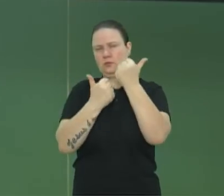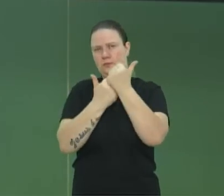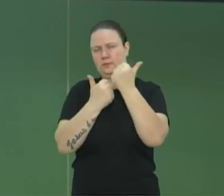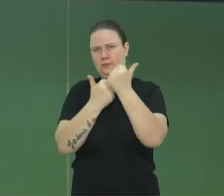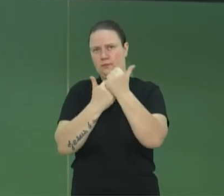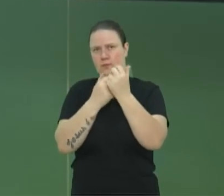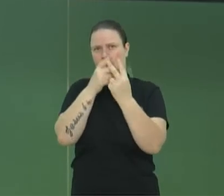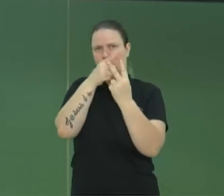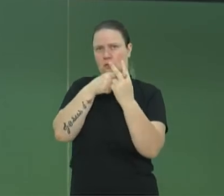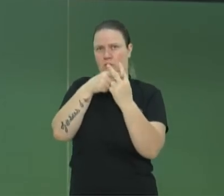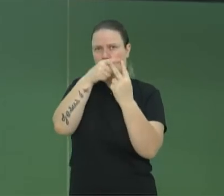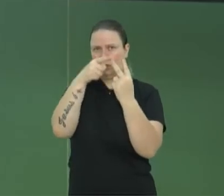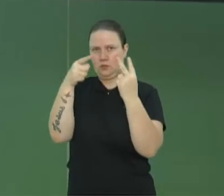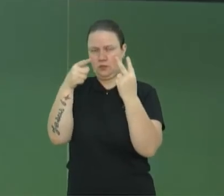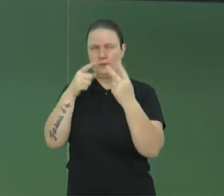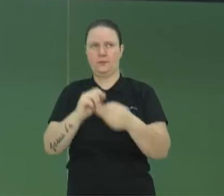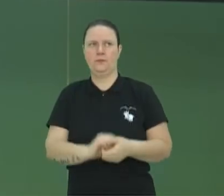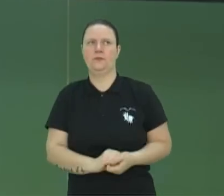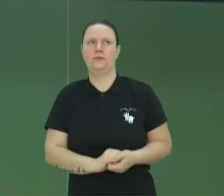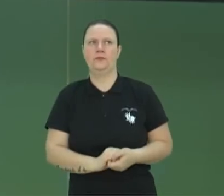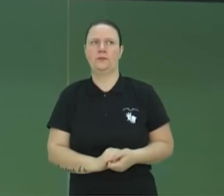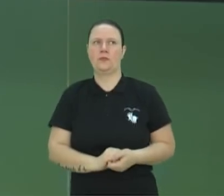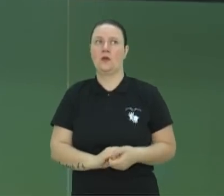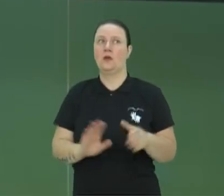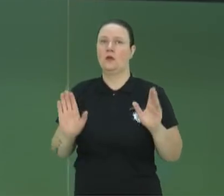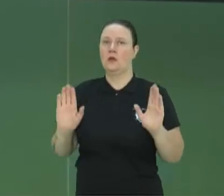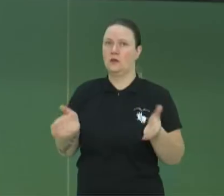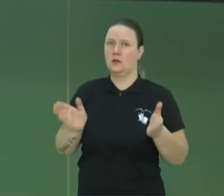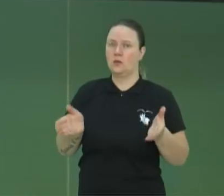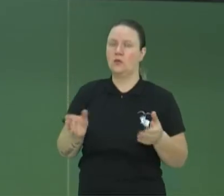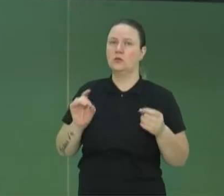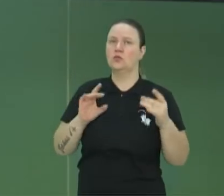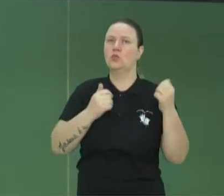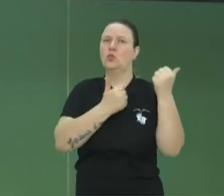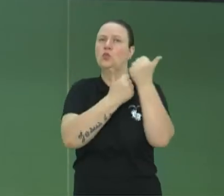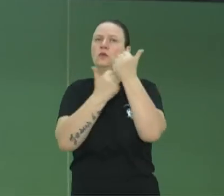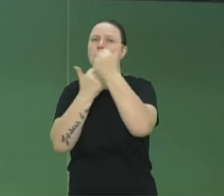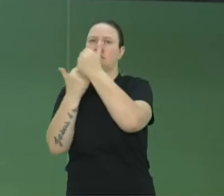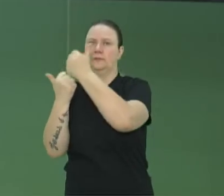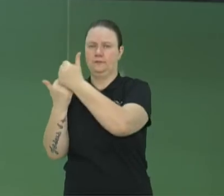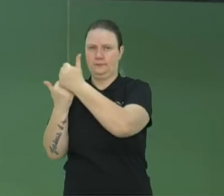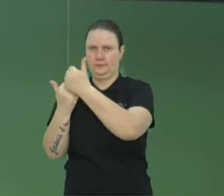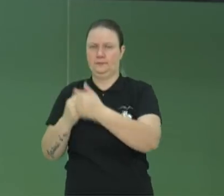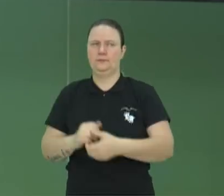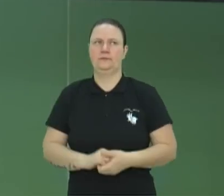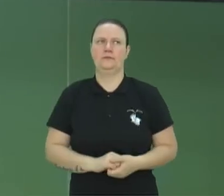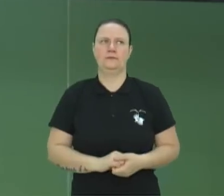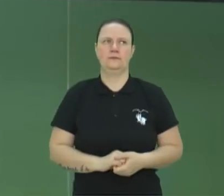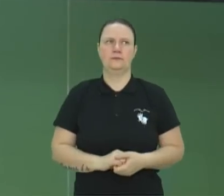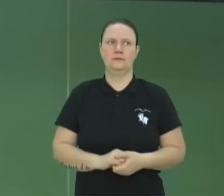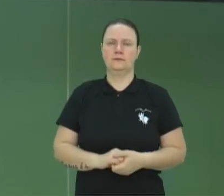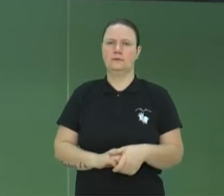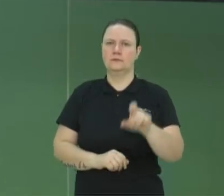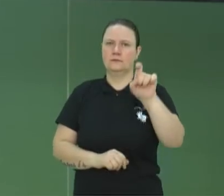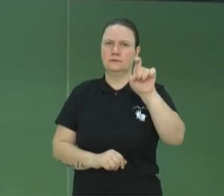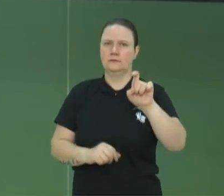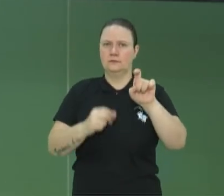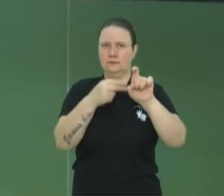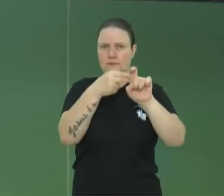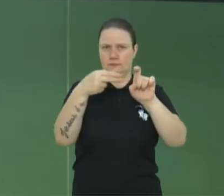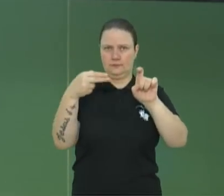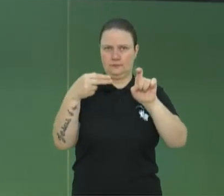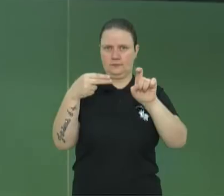fórmula, né? Então agora só faço a substituição dos valores da equação na fórmula. Vamos lá. Então tem aqui, ó, x